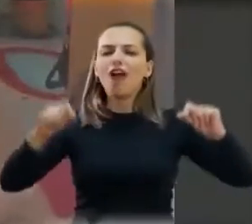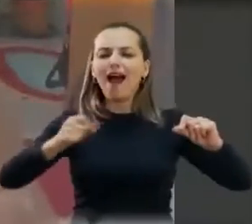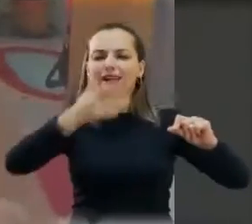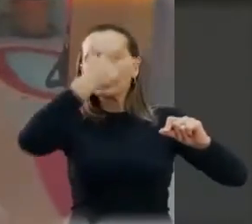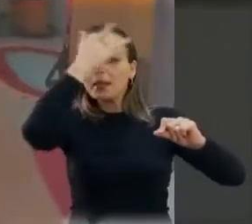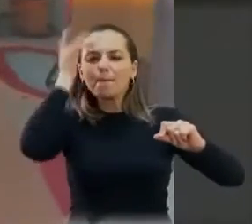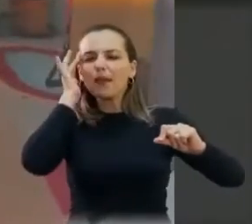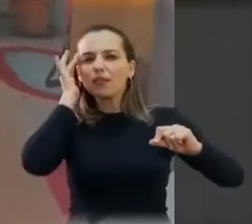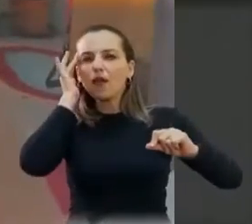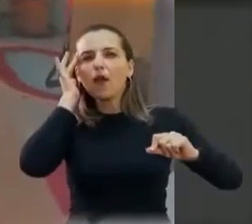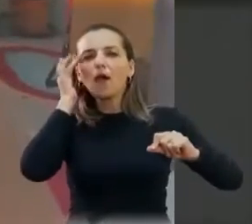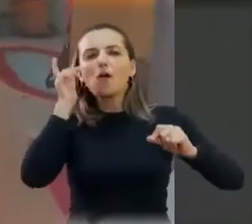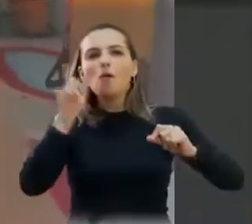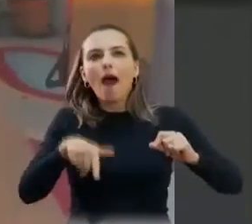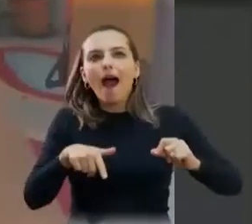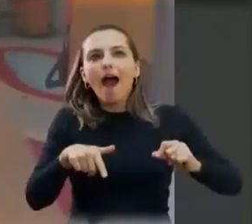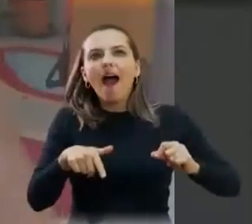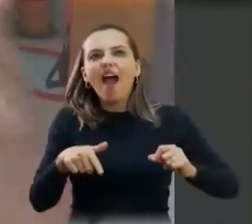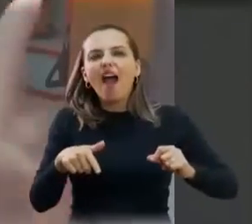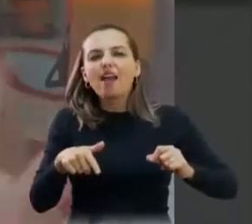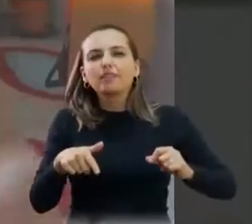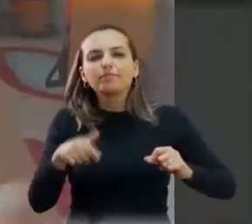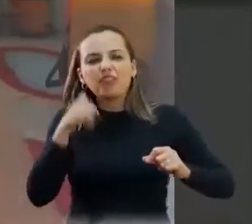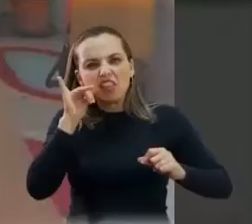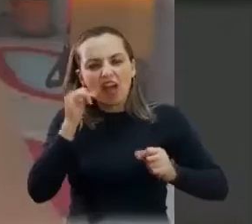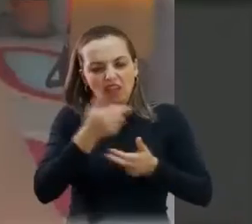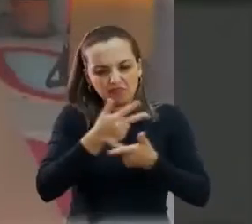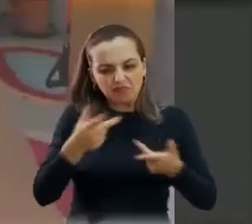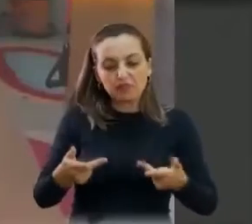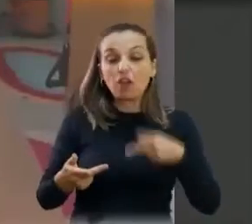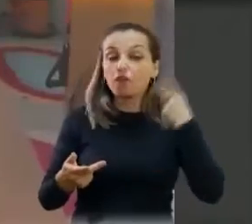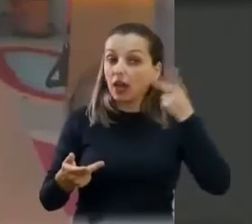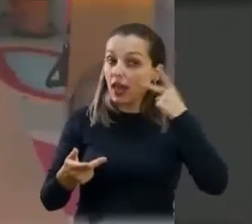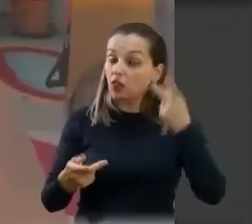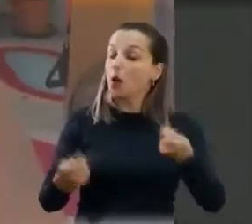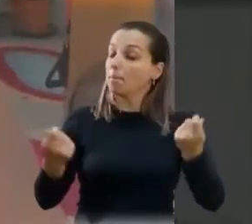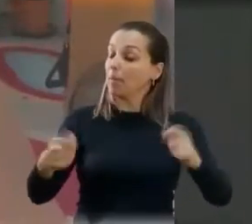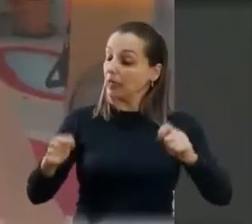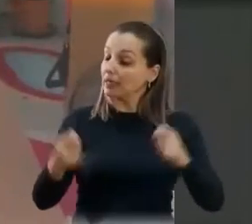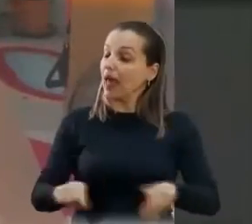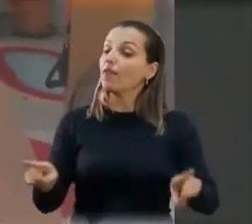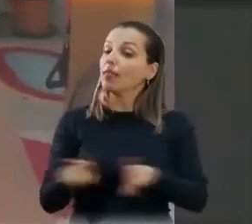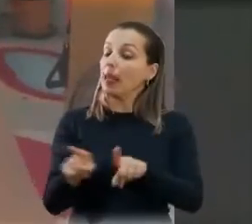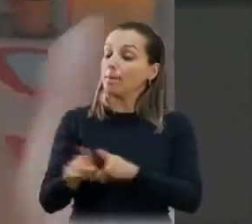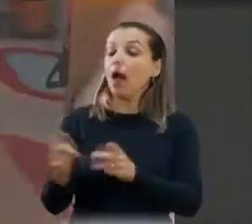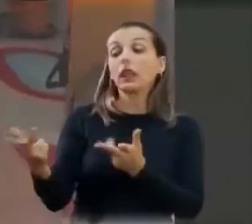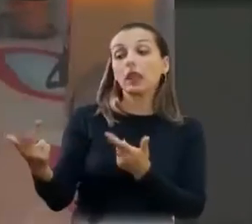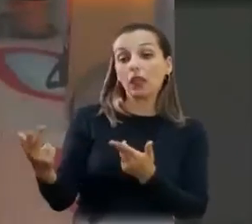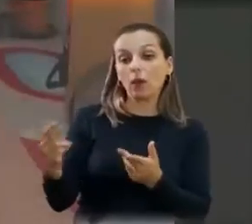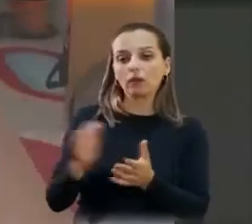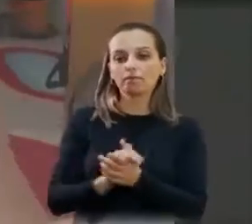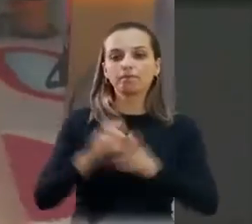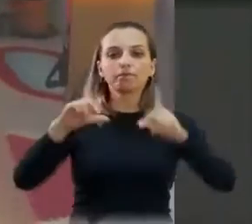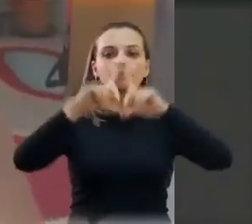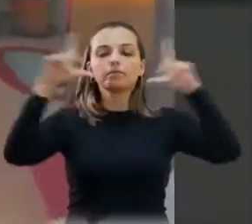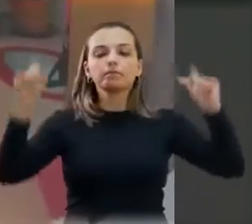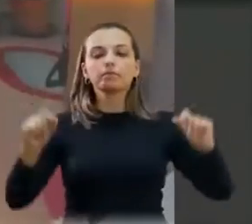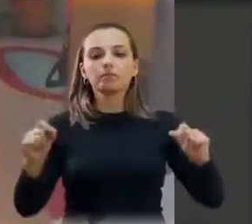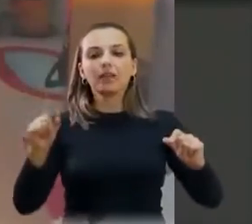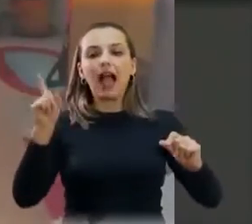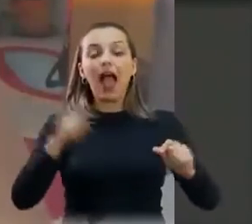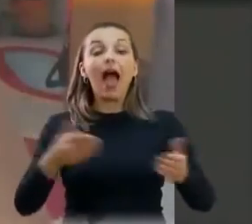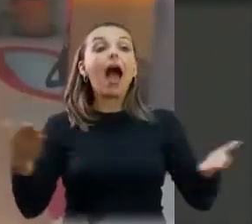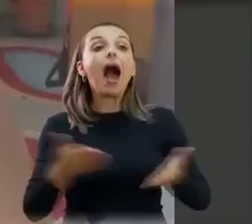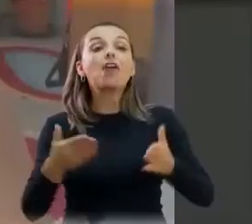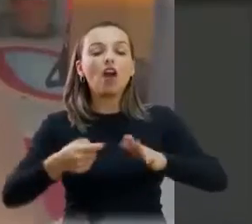pessoas, e então esse munícipe me disse que tem vereador que deveria encerrar o pequeno expediente dizendo: fica agora uma fake